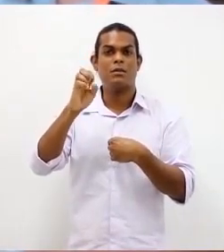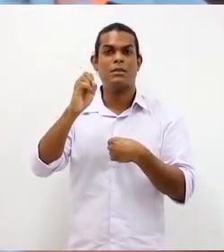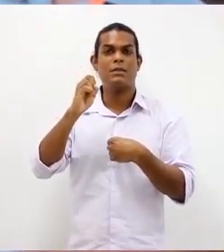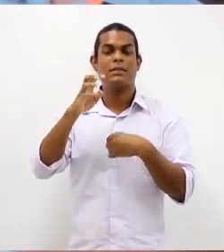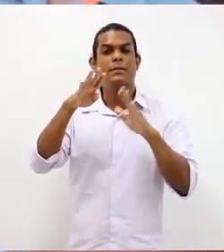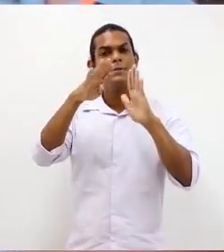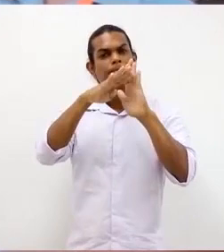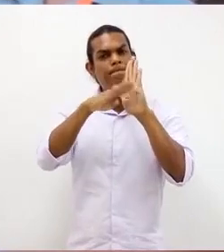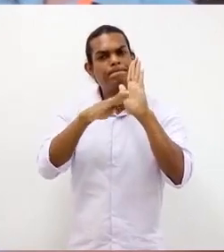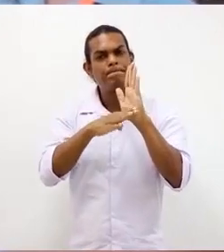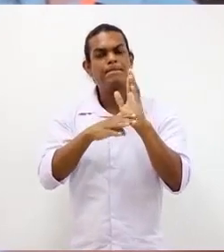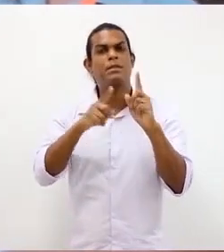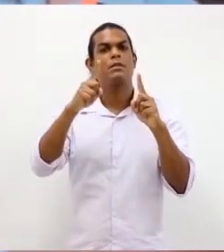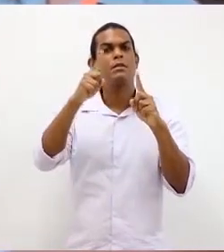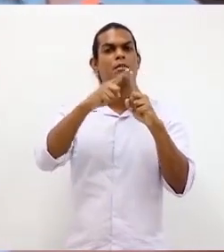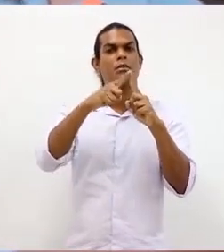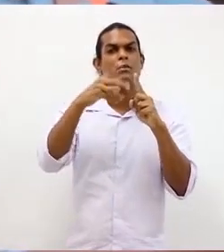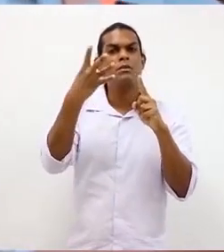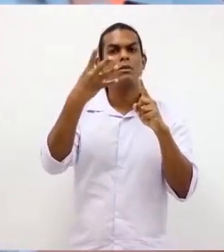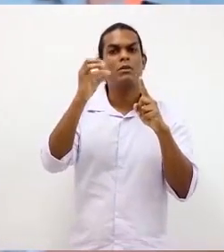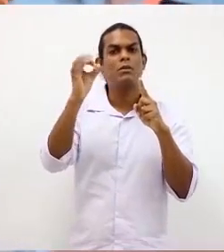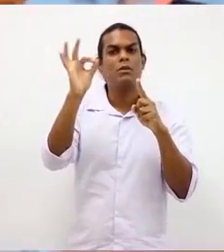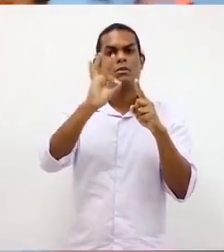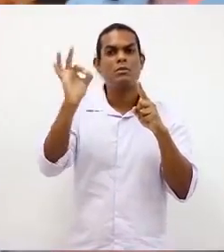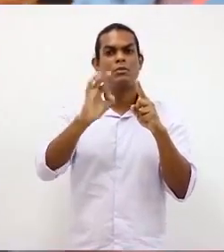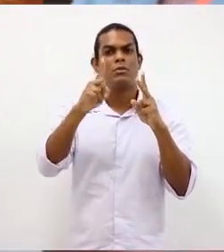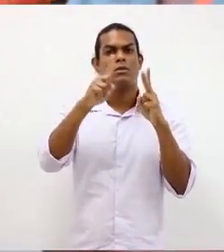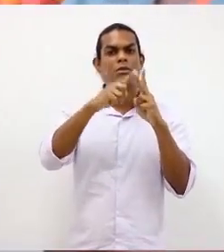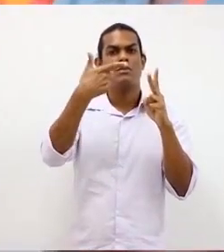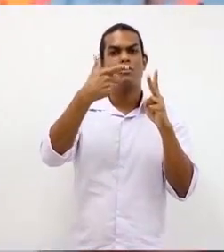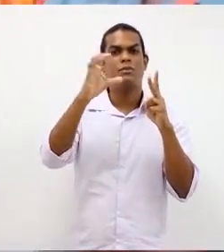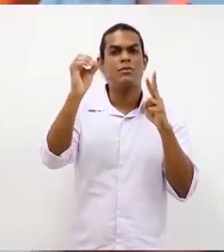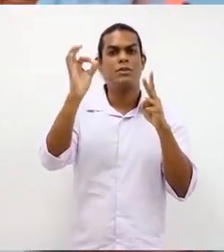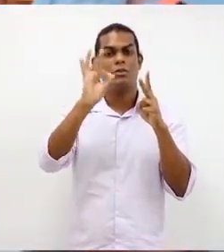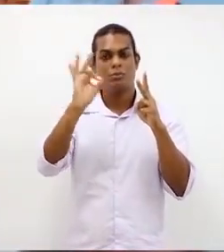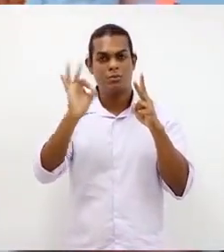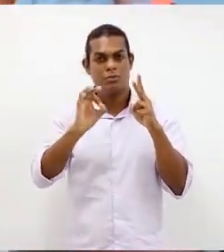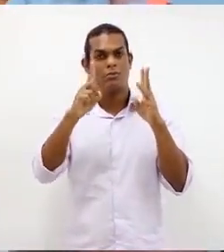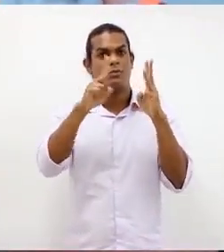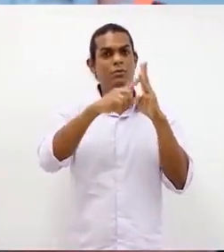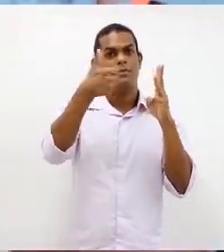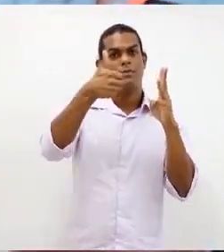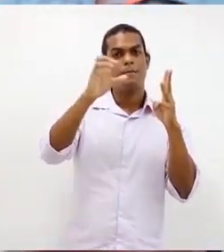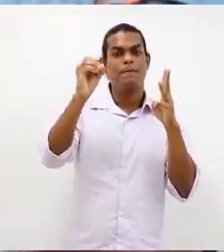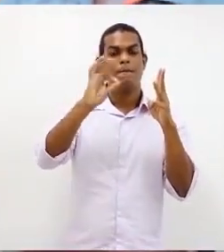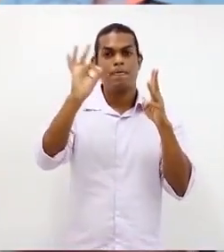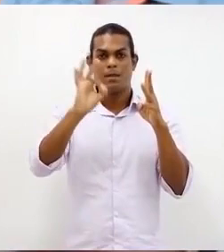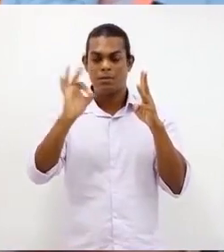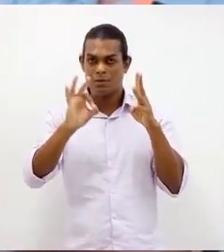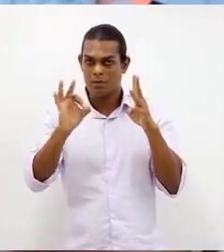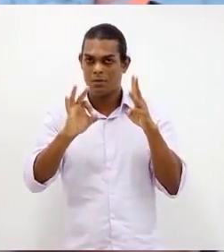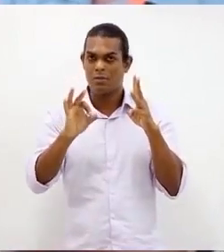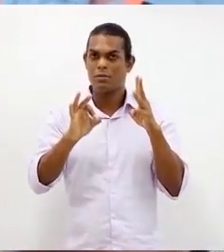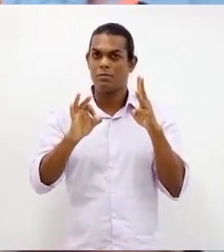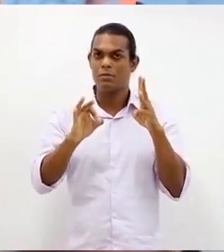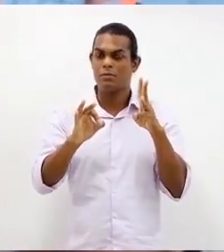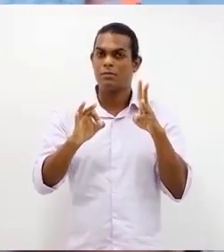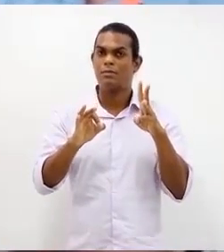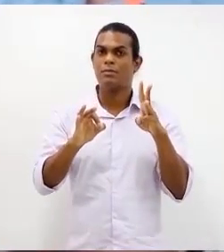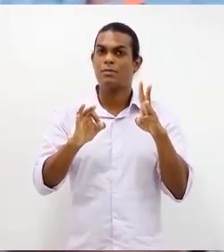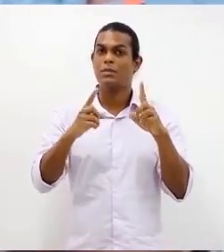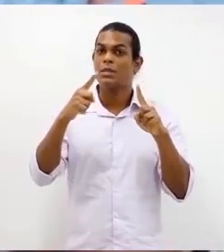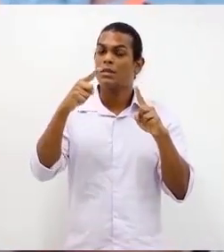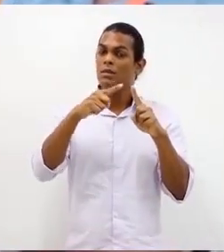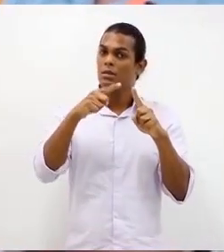trabalhador, e tem a insalubridade de grau médio, que é 20% do salário do trabalhador, e de 10% do salário do trabalhador, que é de grau mínimo. Né? E